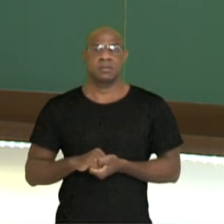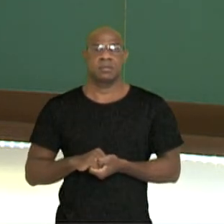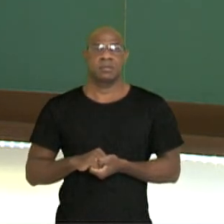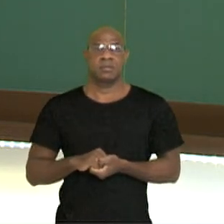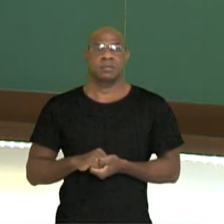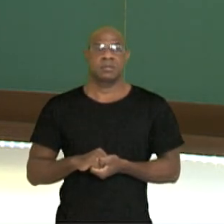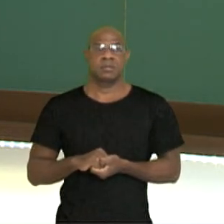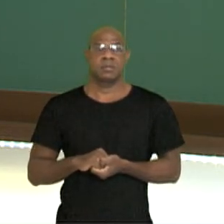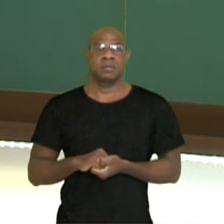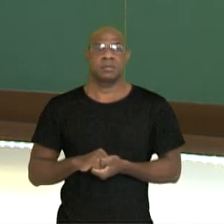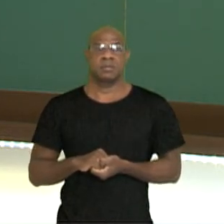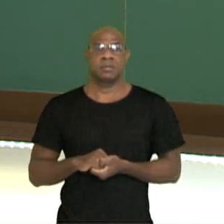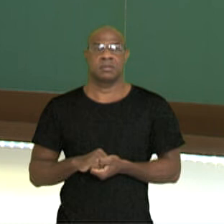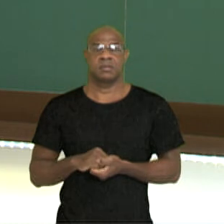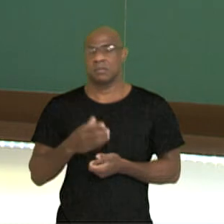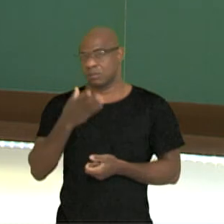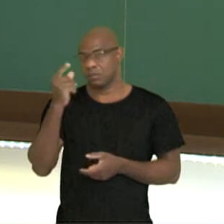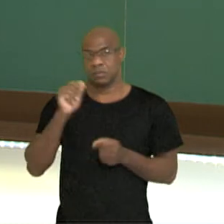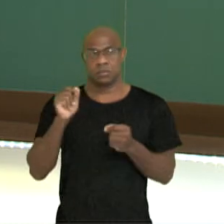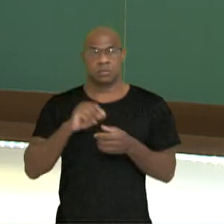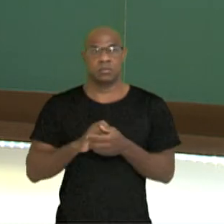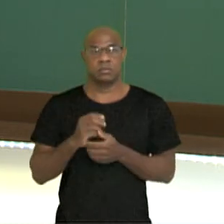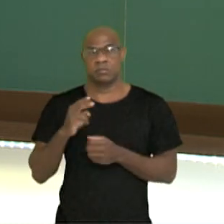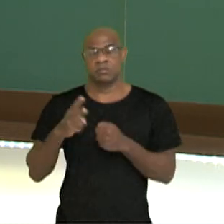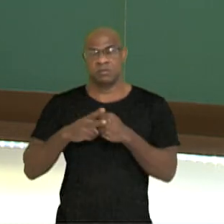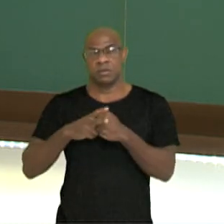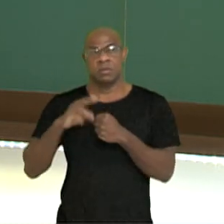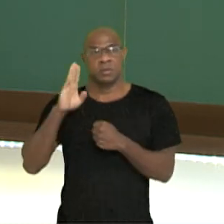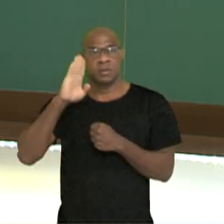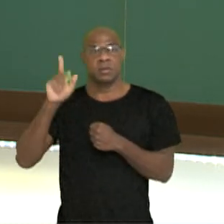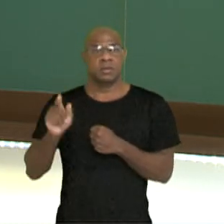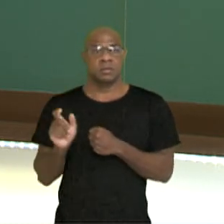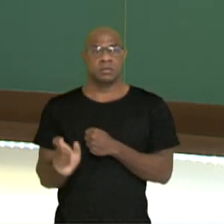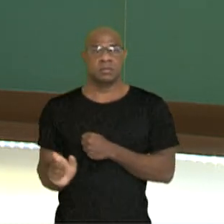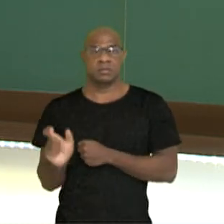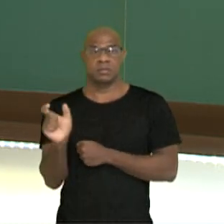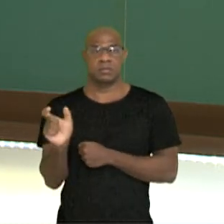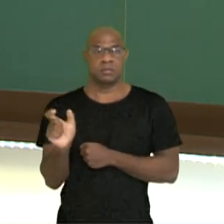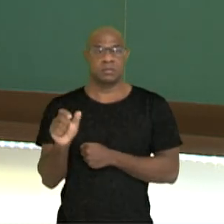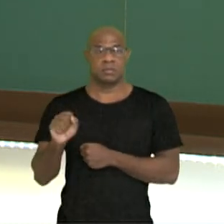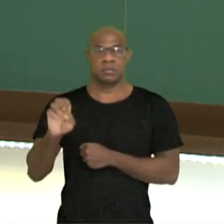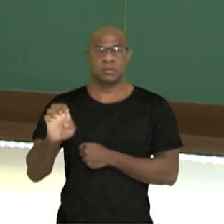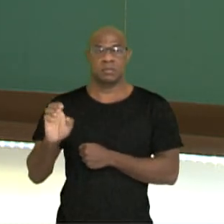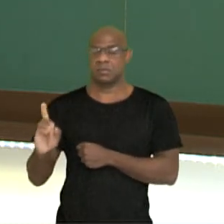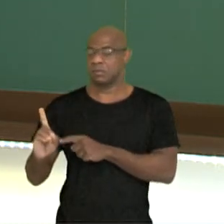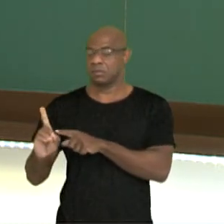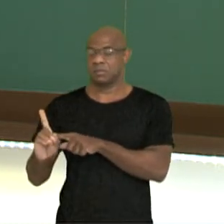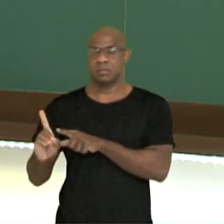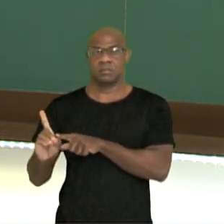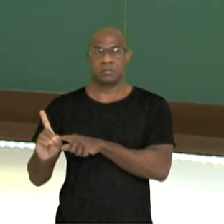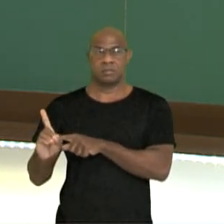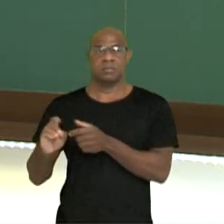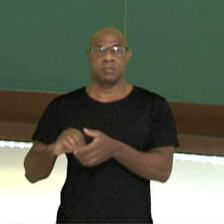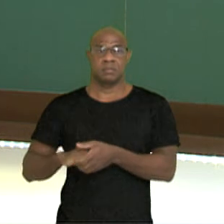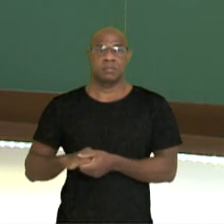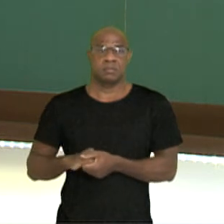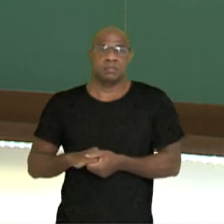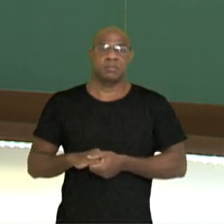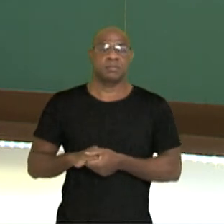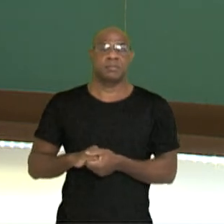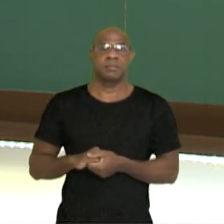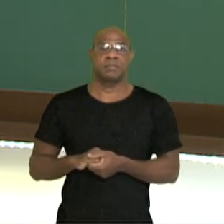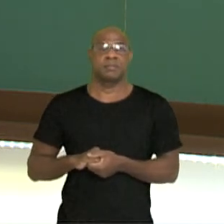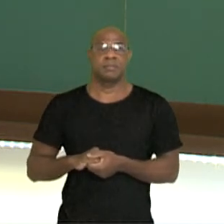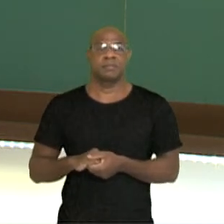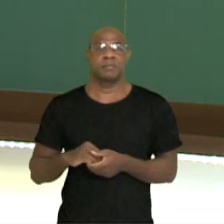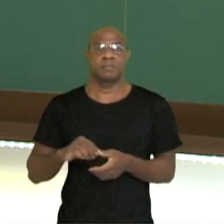Kelly. Não se esqueçam também que o verbo principal, use, passa para o particípio, né? Ou seja, uma versão dele do passado, né?